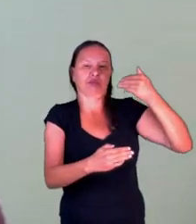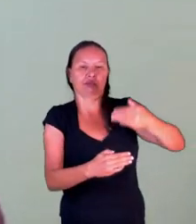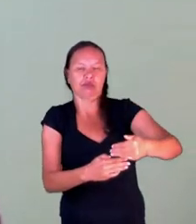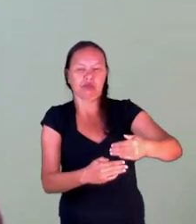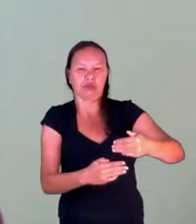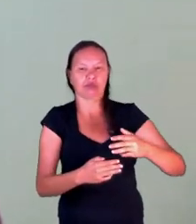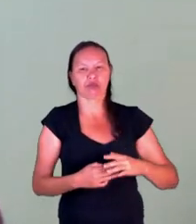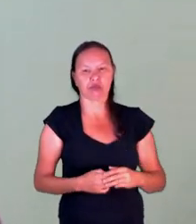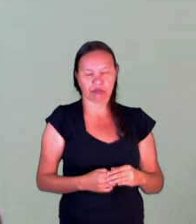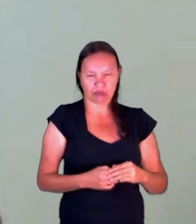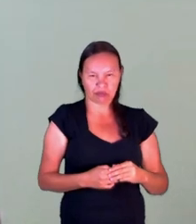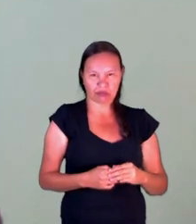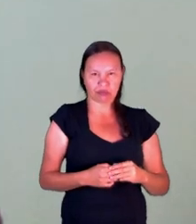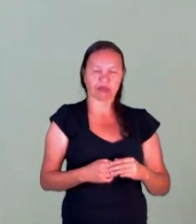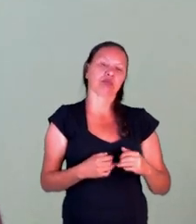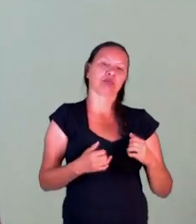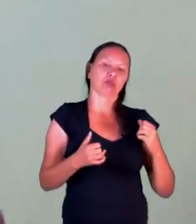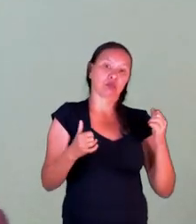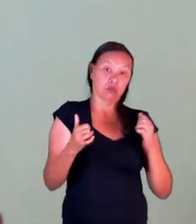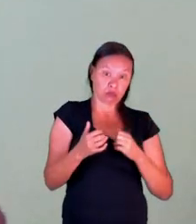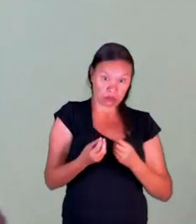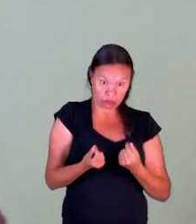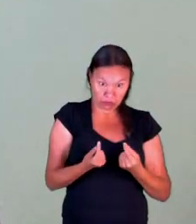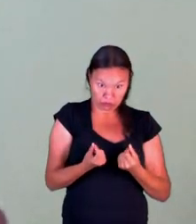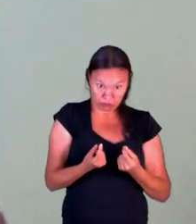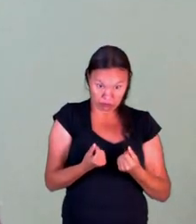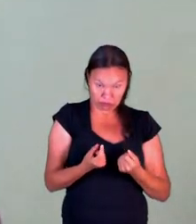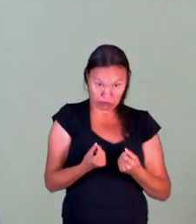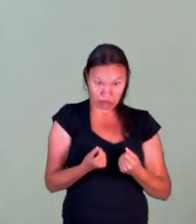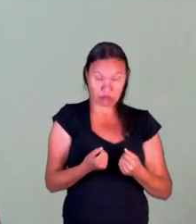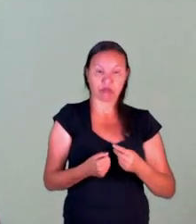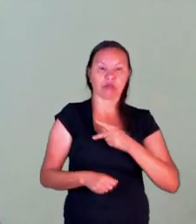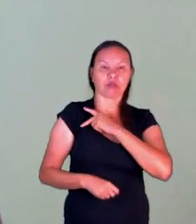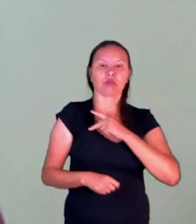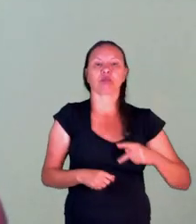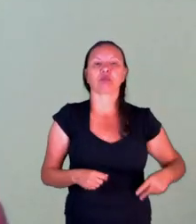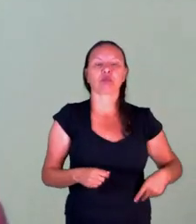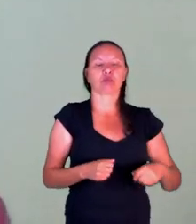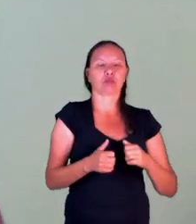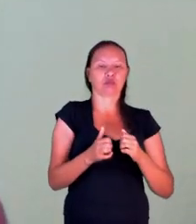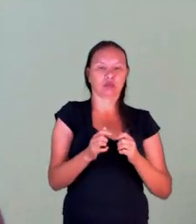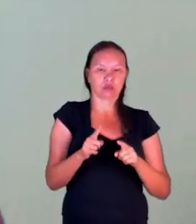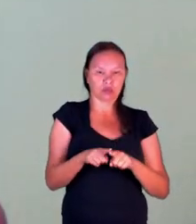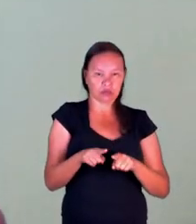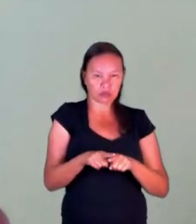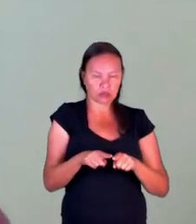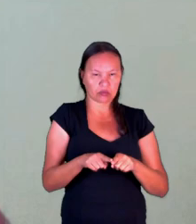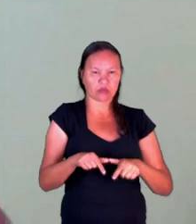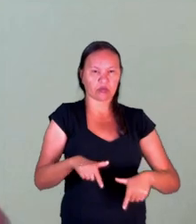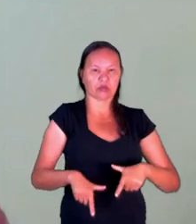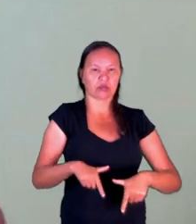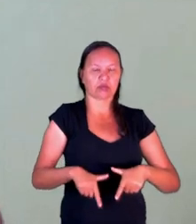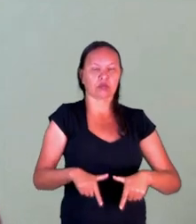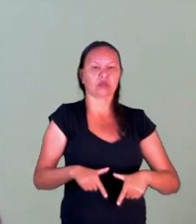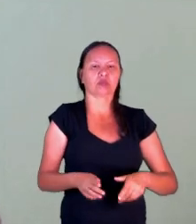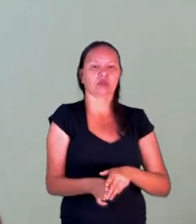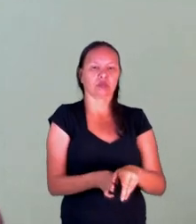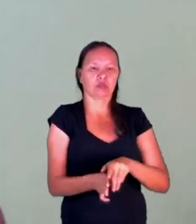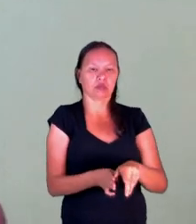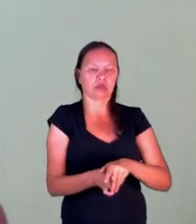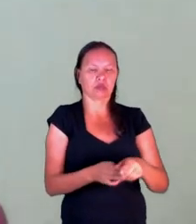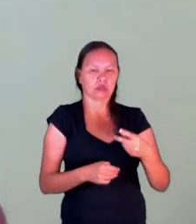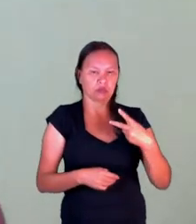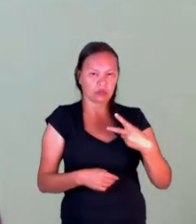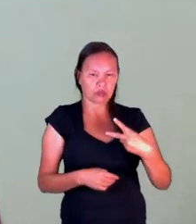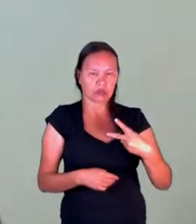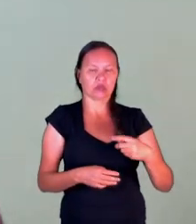projeto não é um projeto institucional é um projeto da promotoria apenas né em que a gente tá trabalhando com o conselho de dois municípios